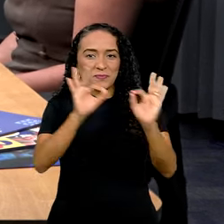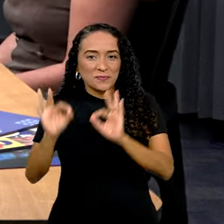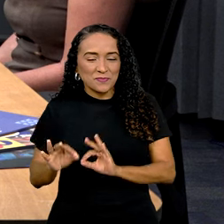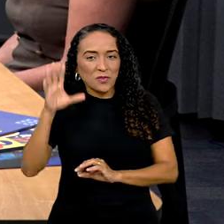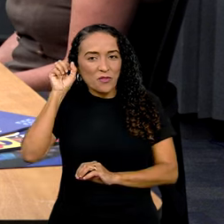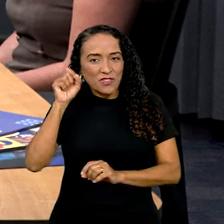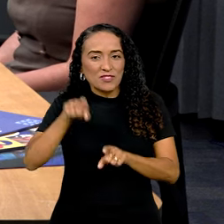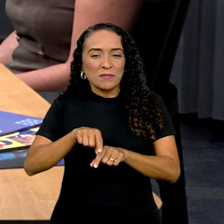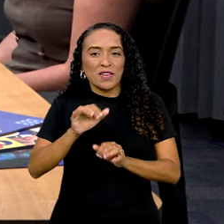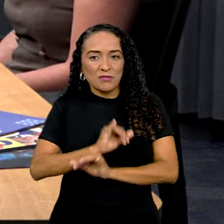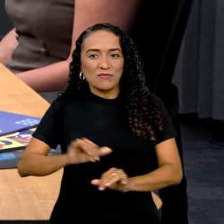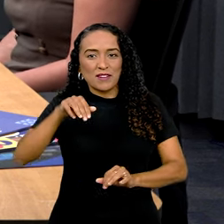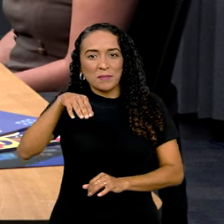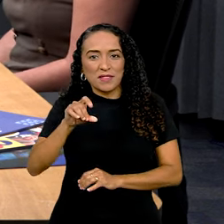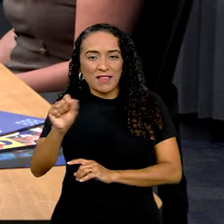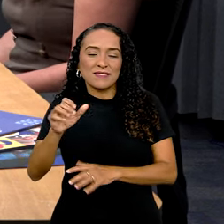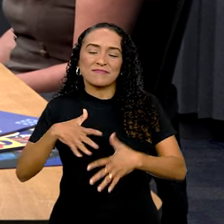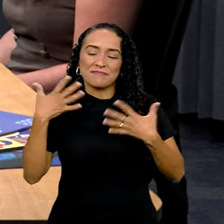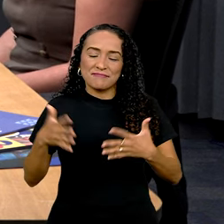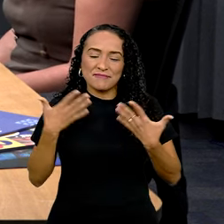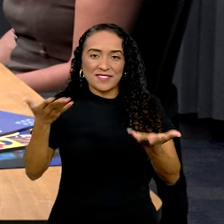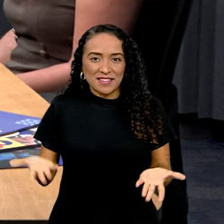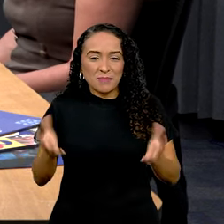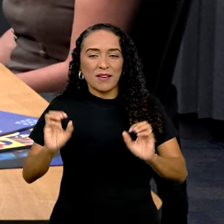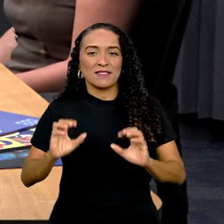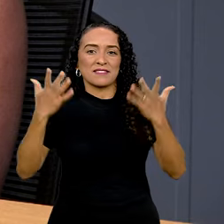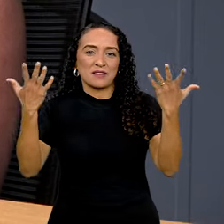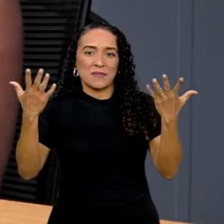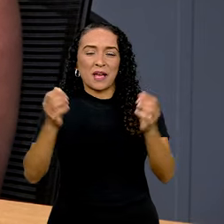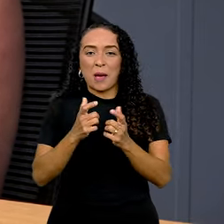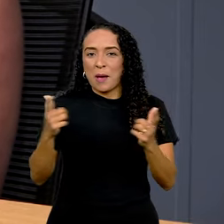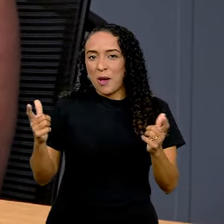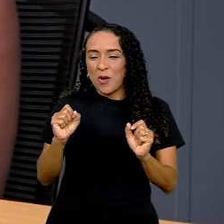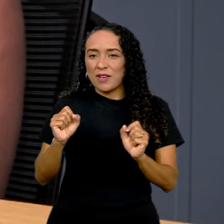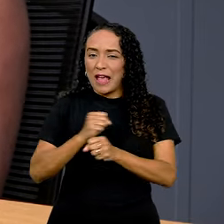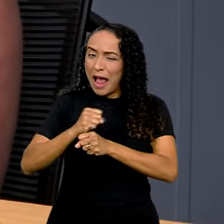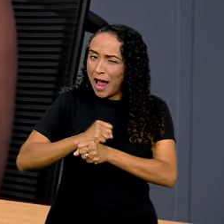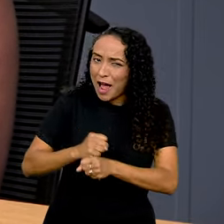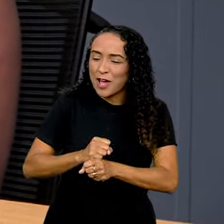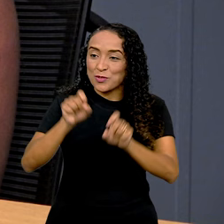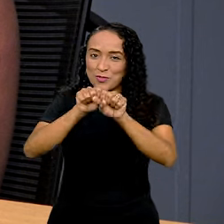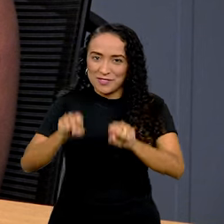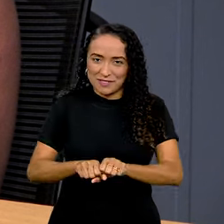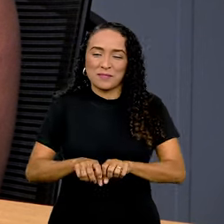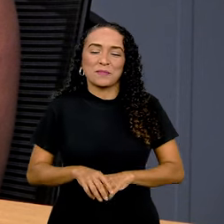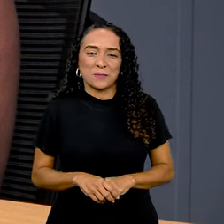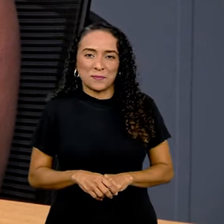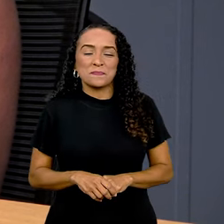e ouvintes do fal MDS é uma grande alegria est aqui para celebrar né A maioridade Desse nosso